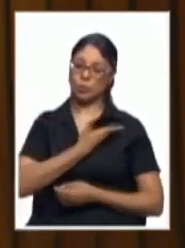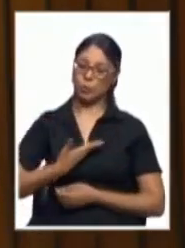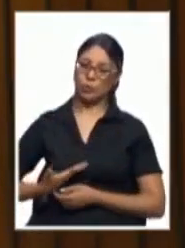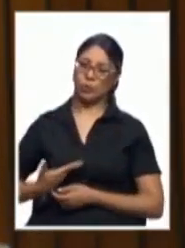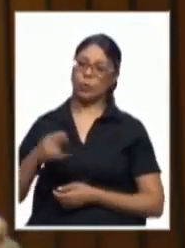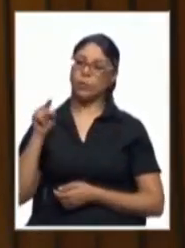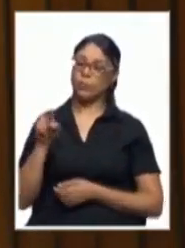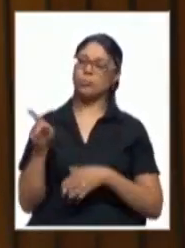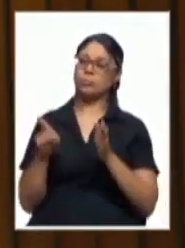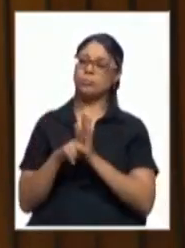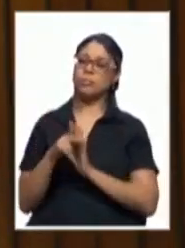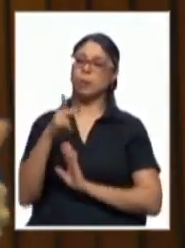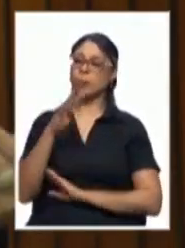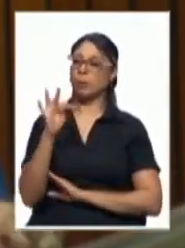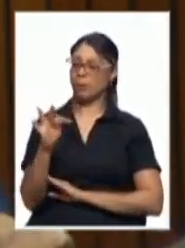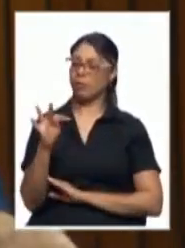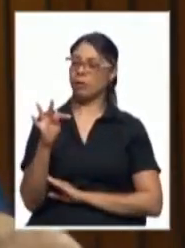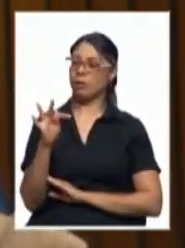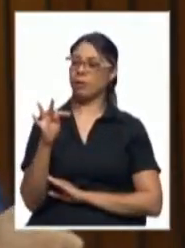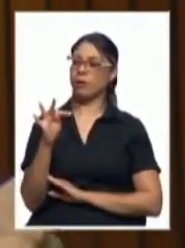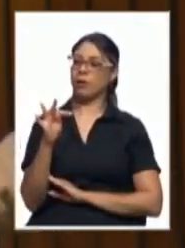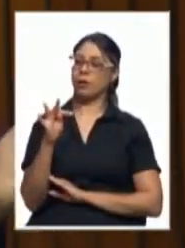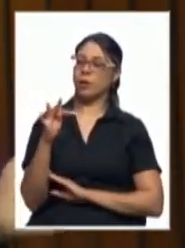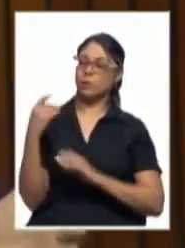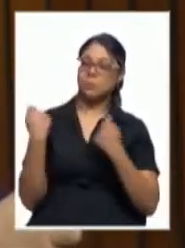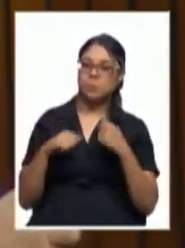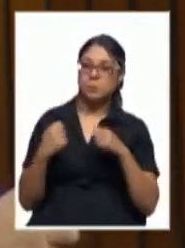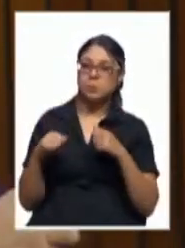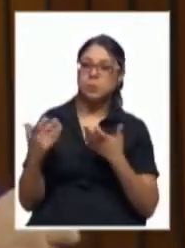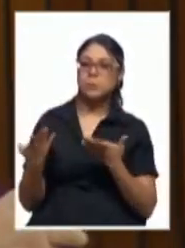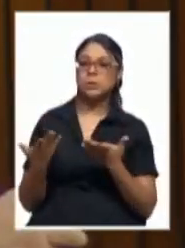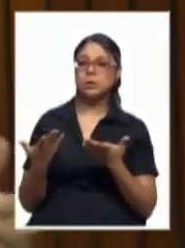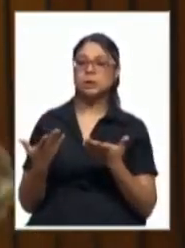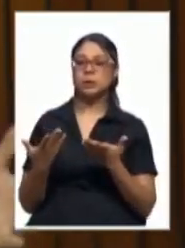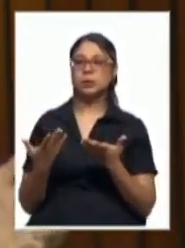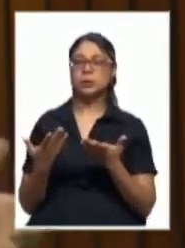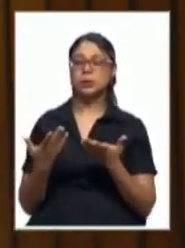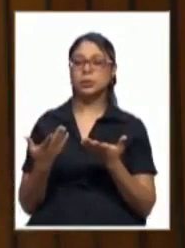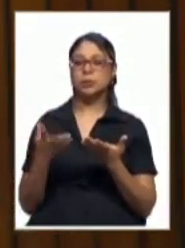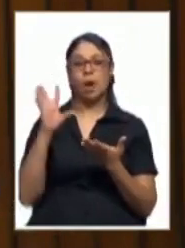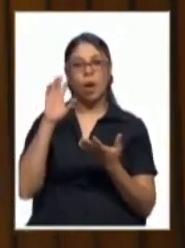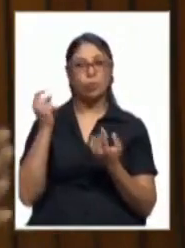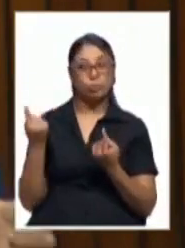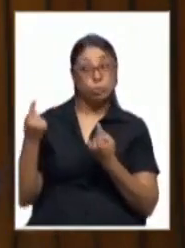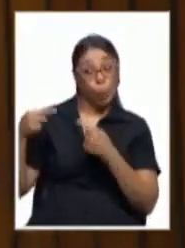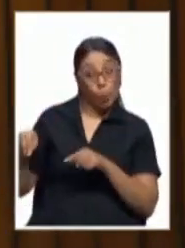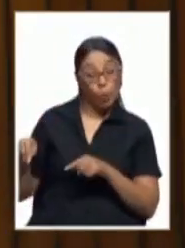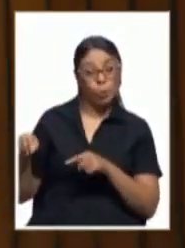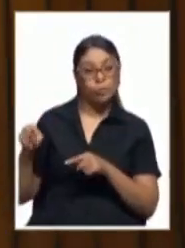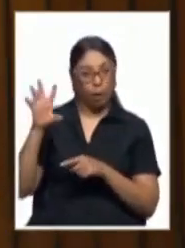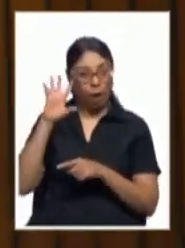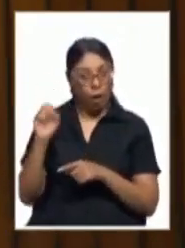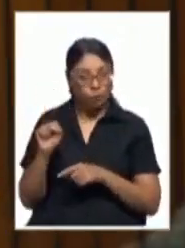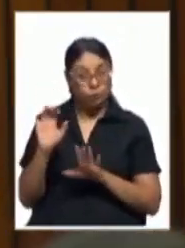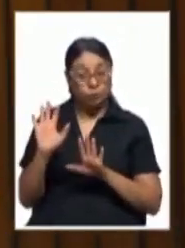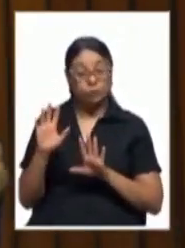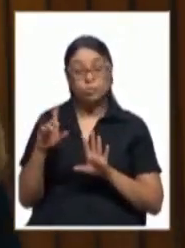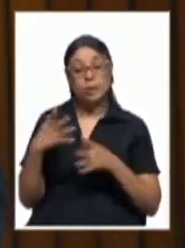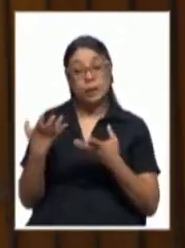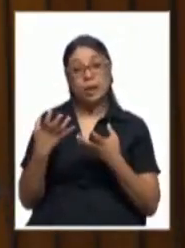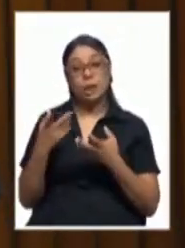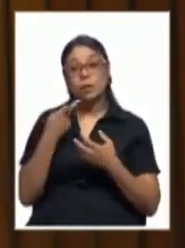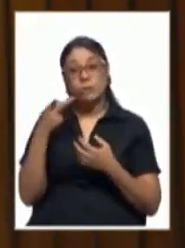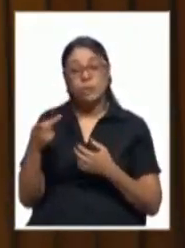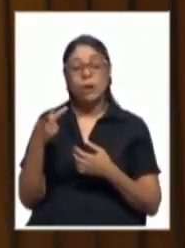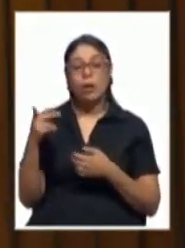que é do Partido dos Trabalhadores, deve se posicionar num bloco de oposição, eu acredito. Queria que a senhora falasse um pouco sobre essa